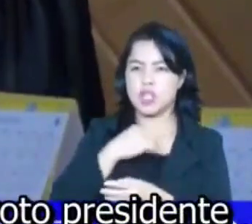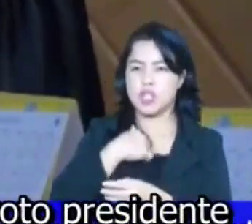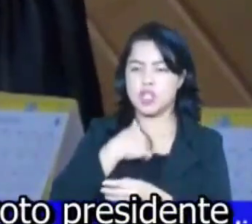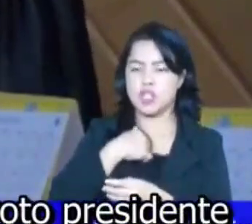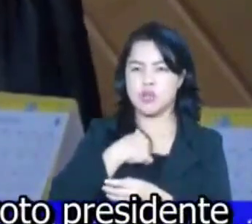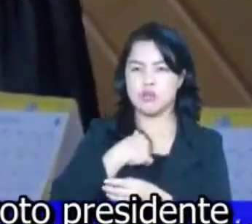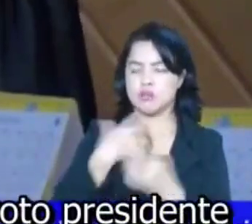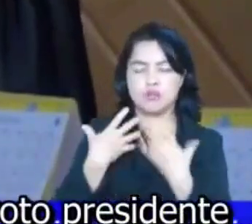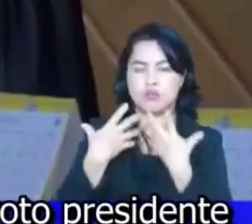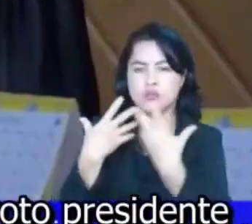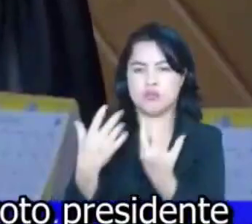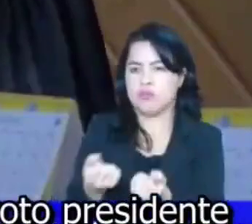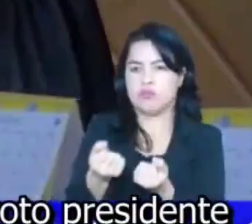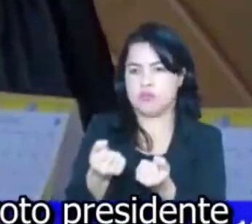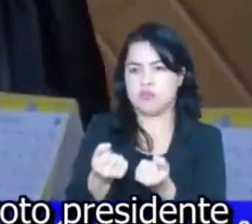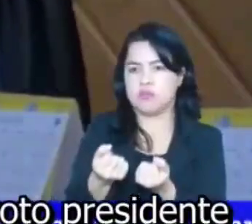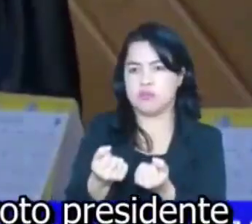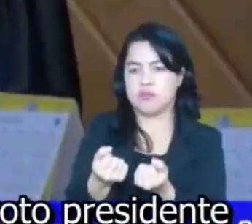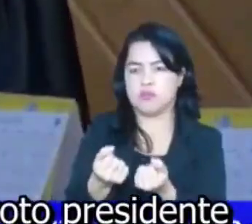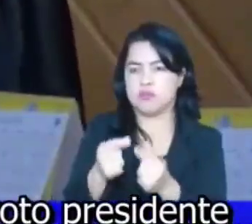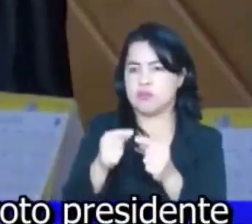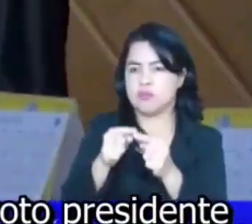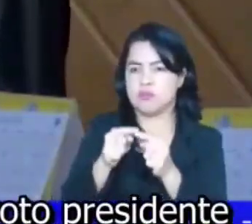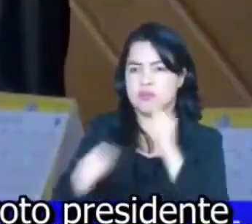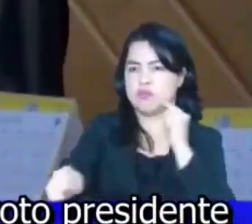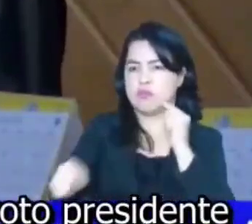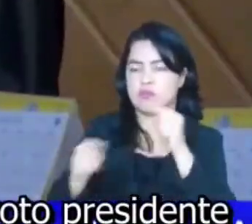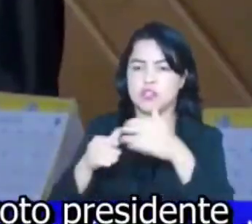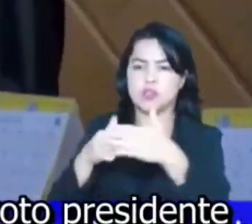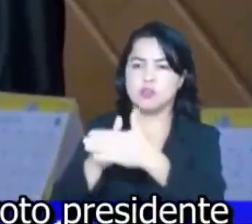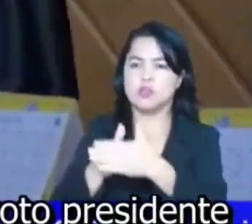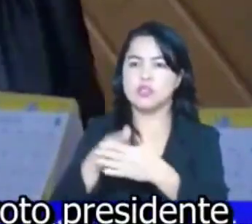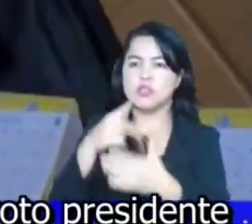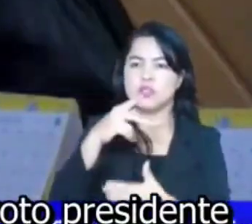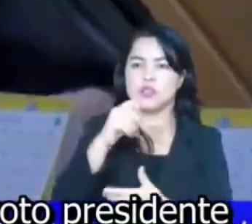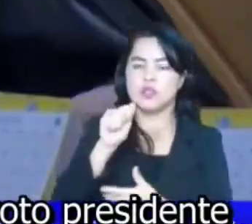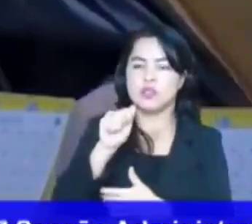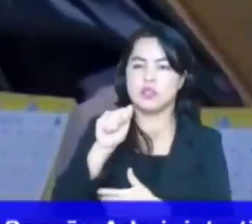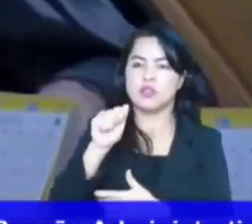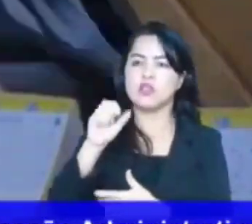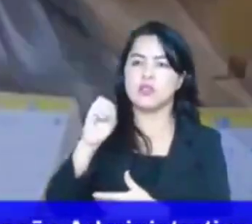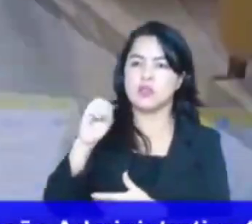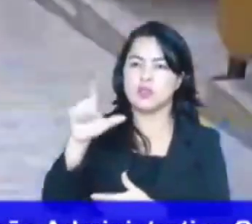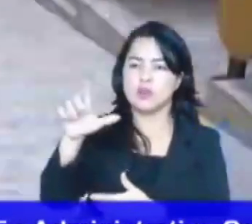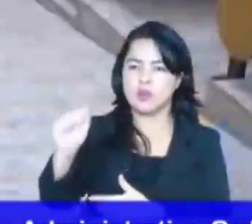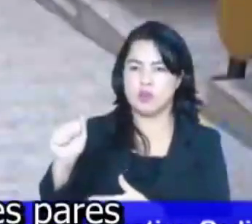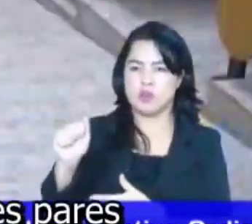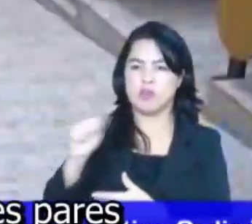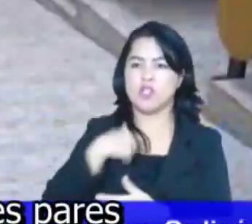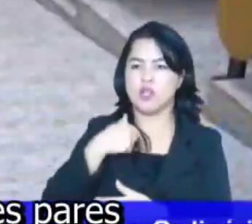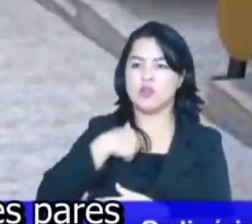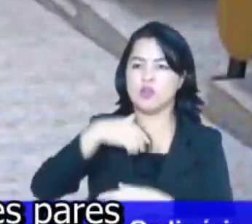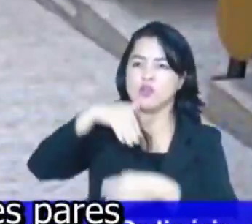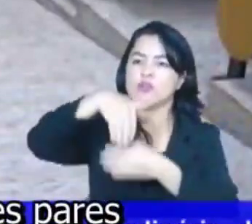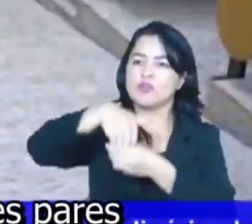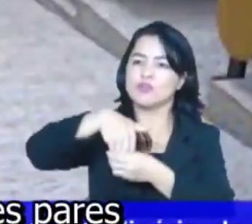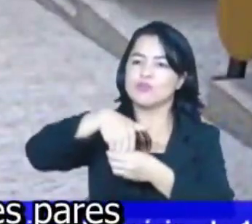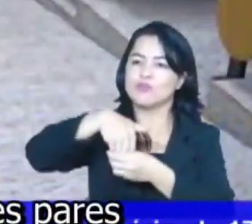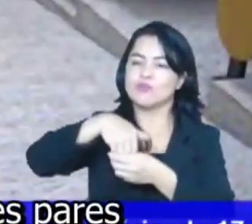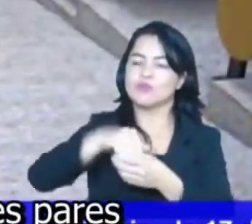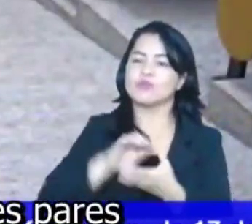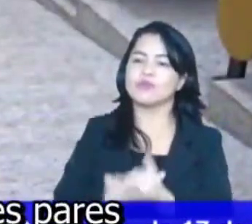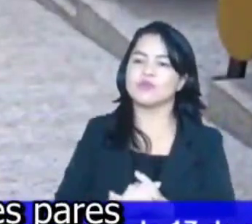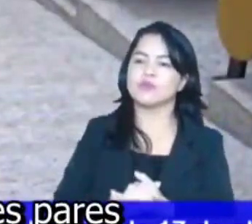rejeitando a arguição de impedimento da juíza Paola. É como voto, presidente. Imagem ampla do plenário.